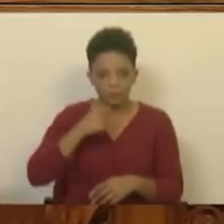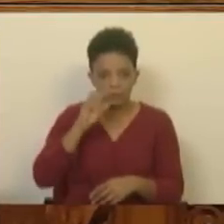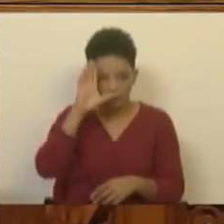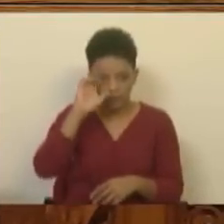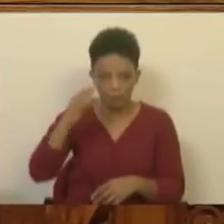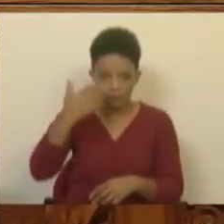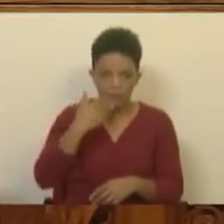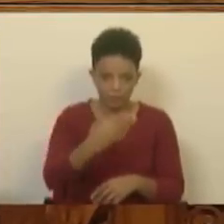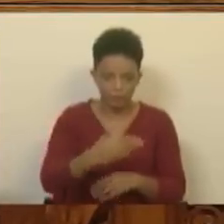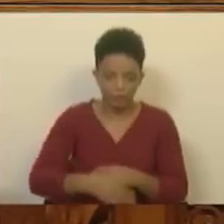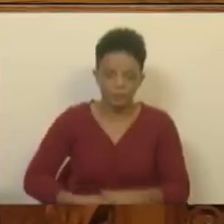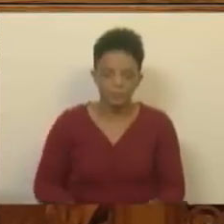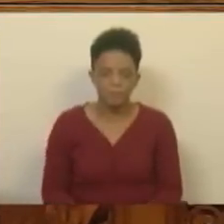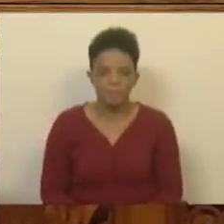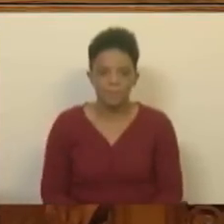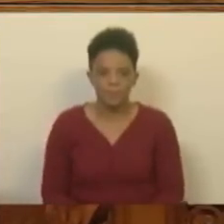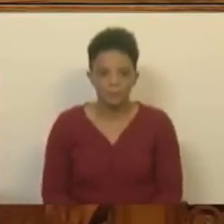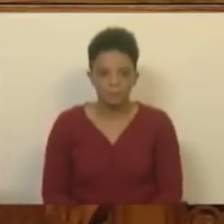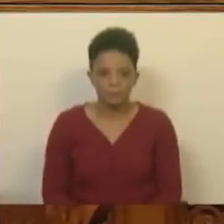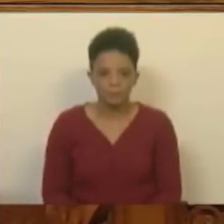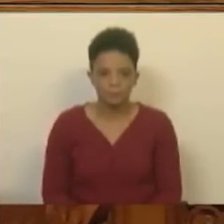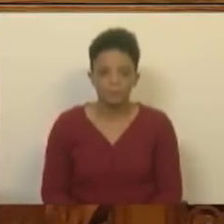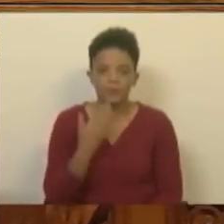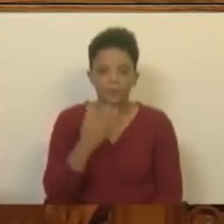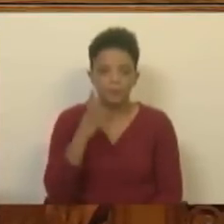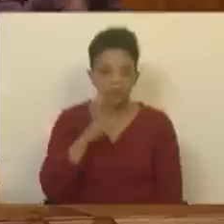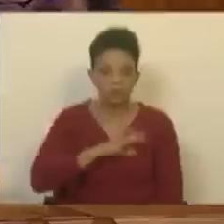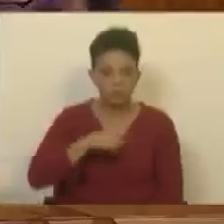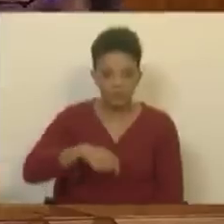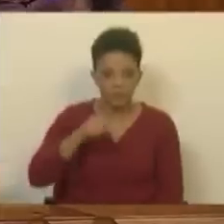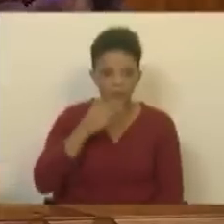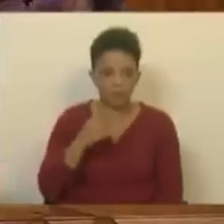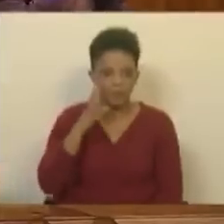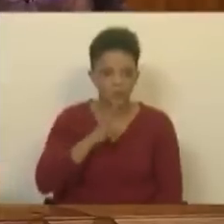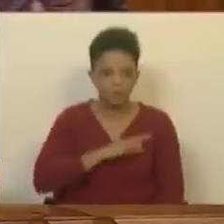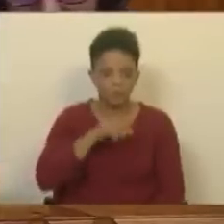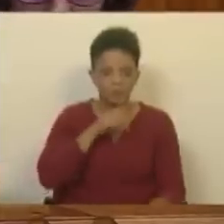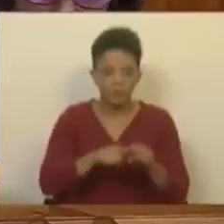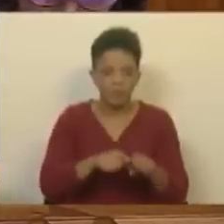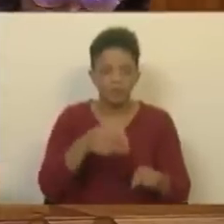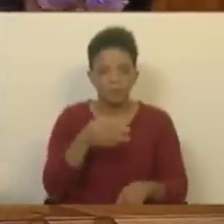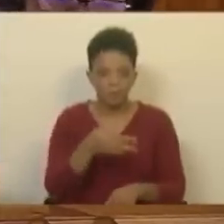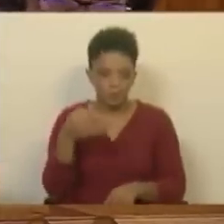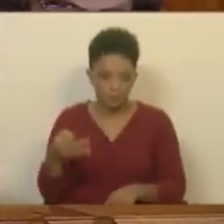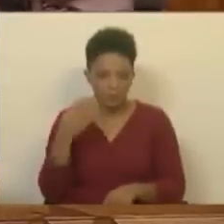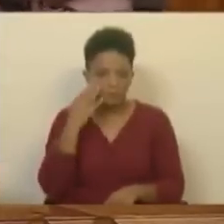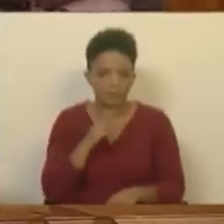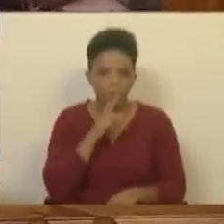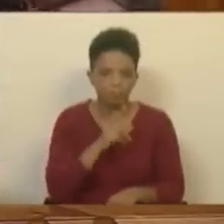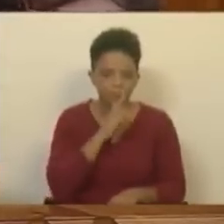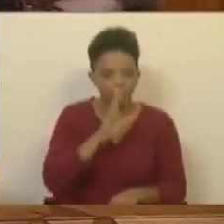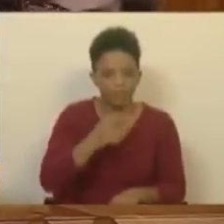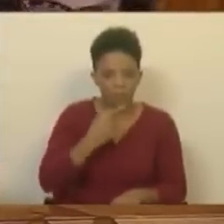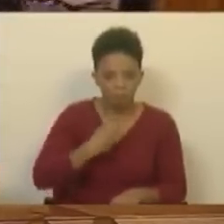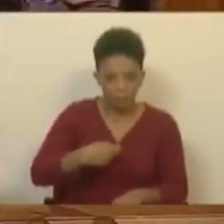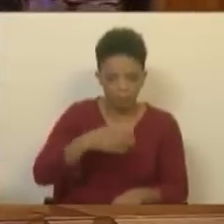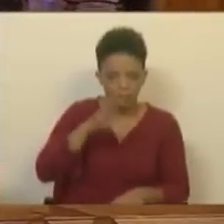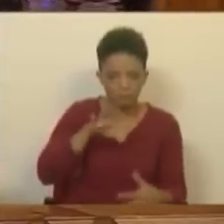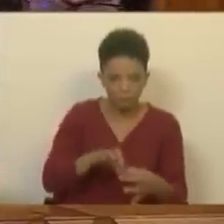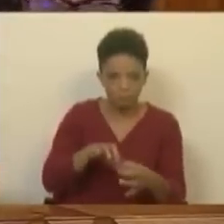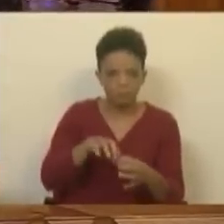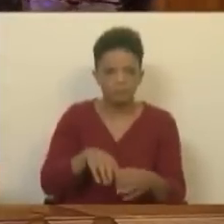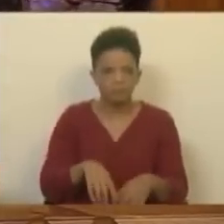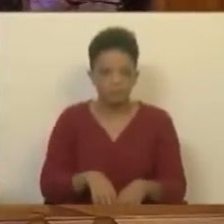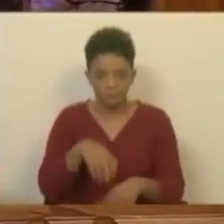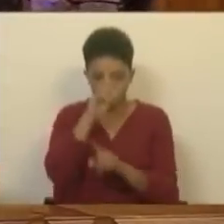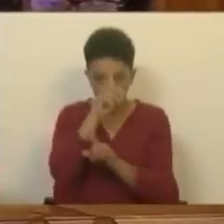senhor primeiro ministro faz favor Muito obrigado senhor Deputado Já respondi à pergunta que colocou relativamente